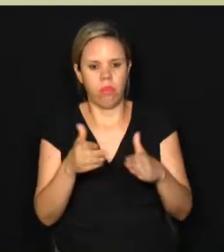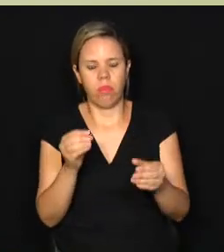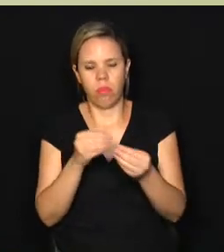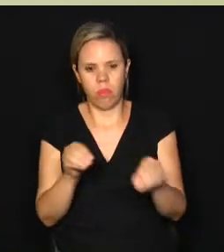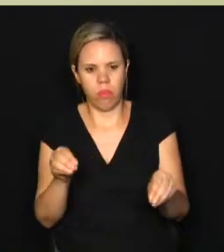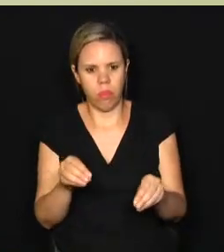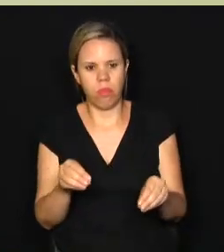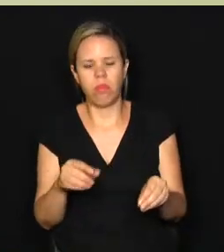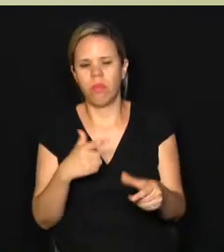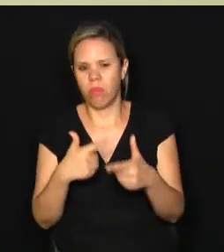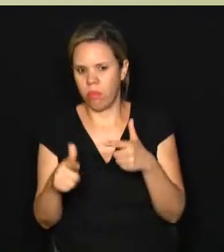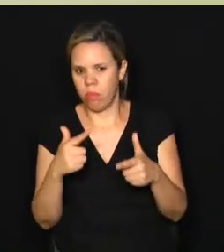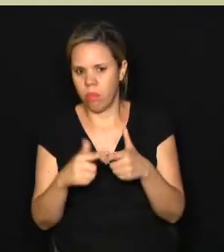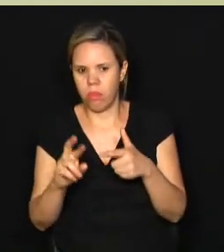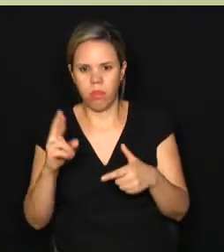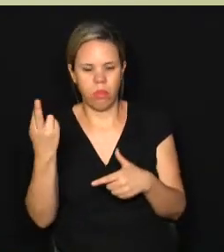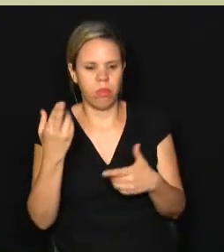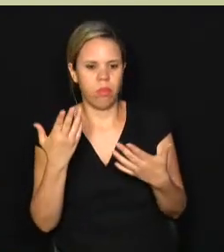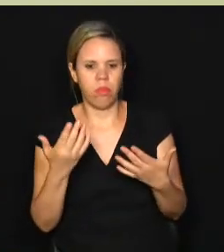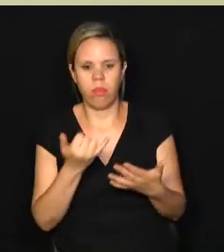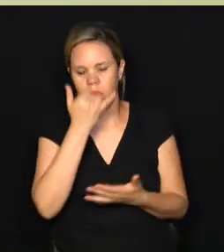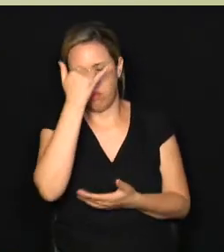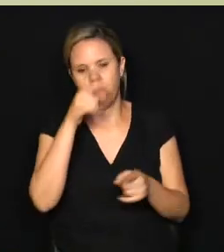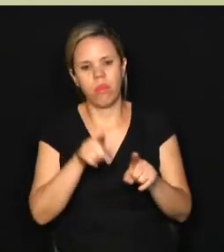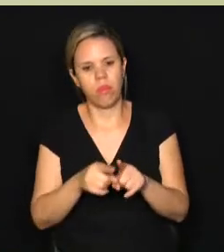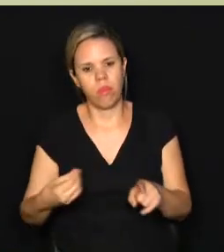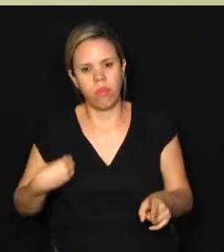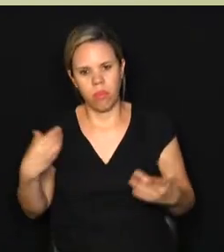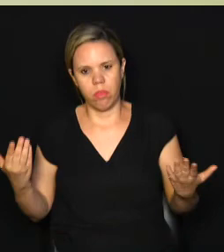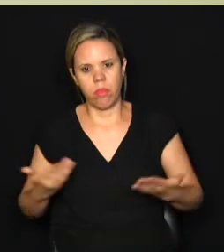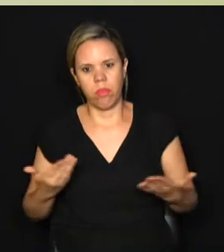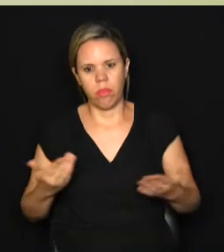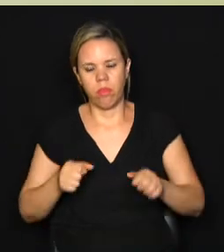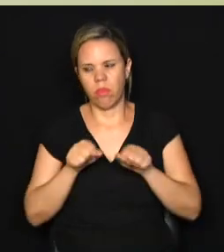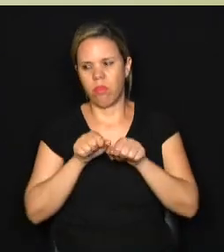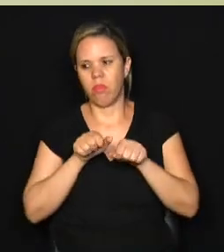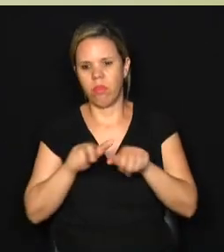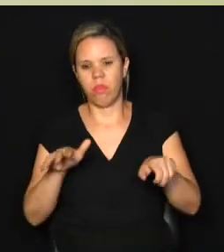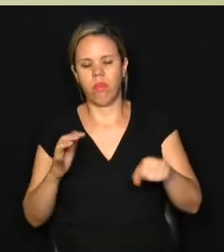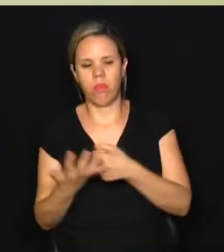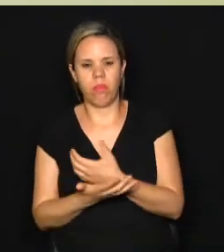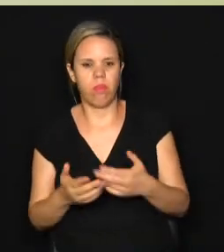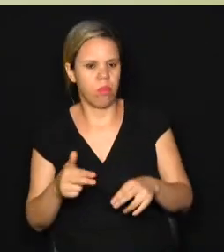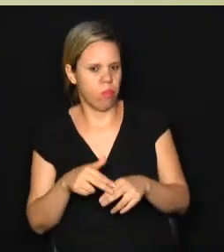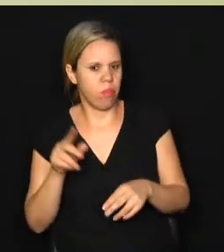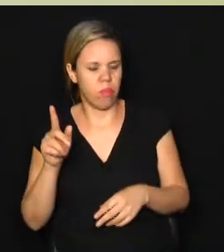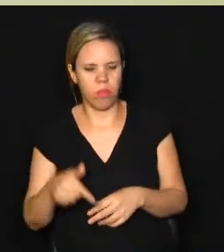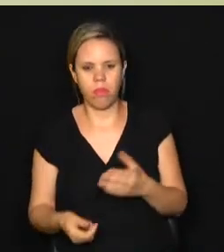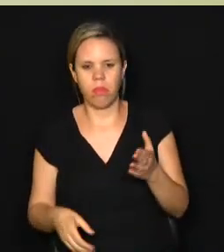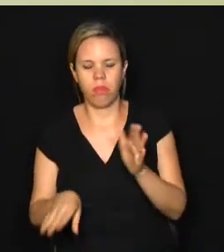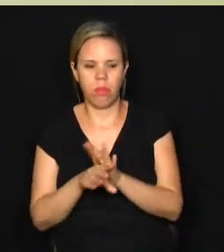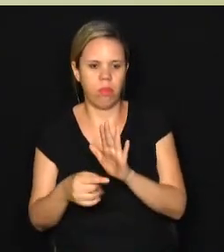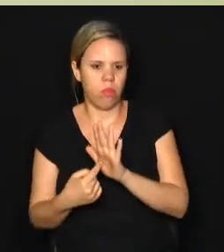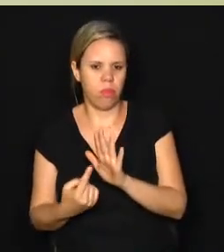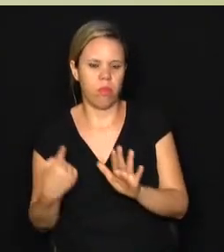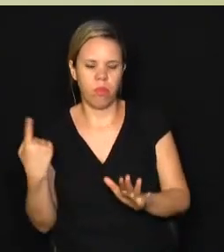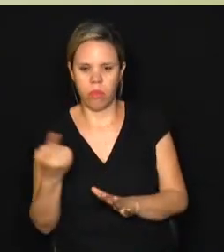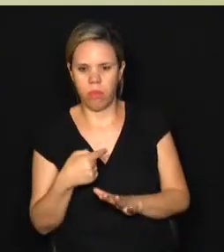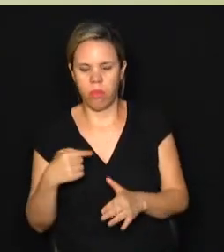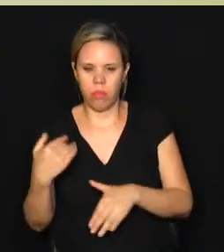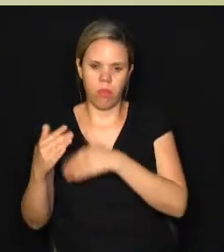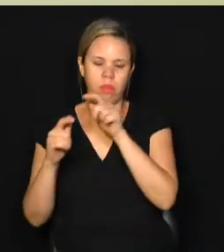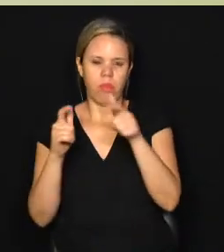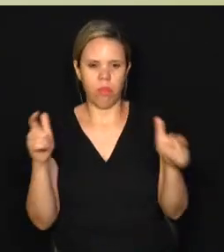consequências drásticas, e uma delas que a gente está vivenciando hoje é a atual pandemia. E a pandemia, ela veio para mostrar para a gente que esse